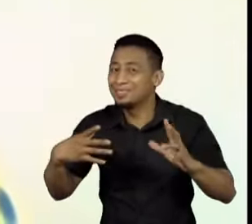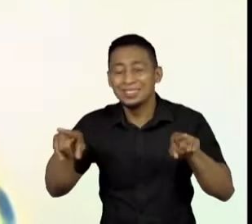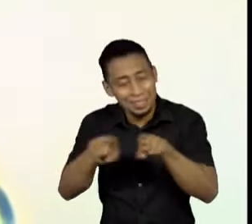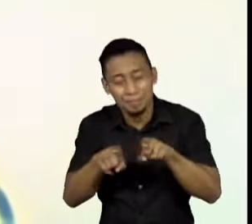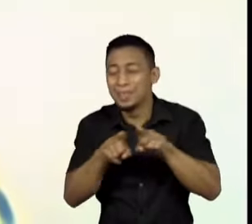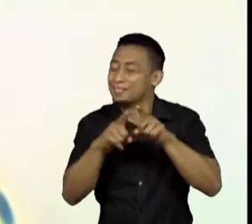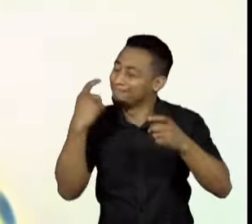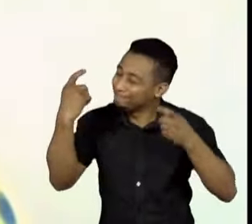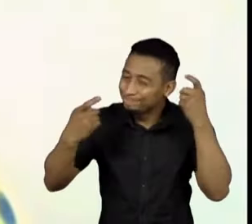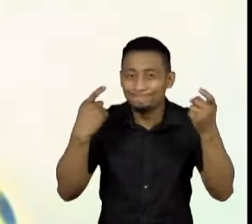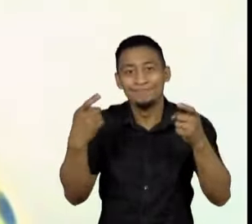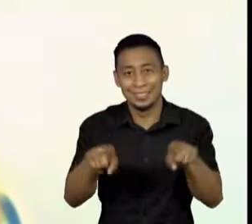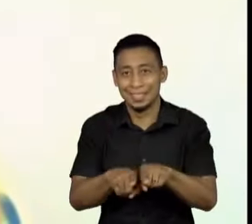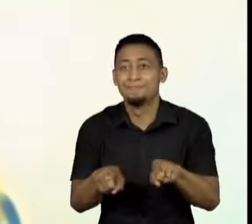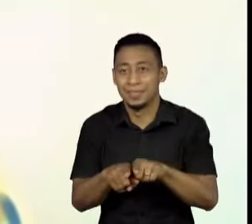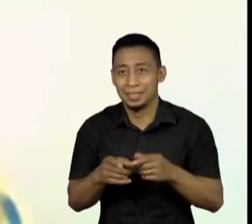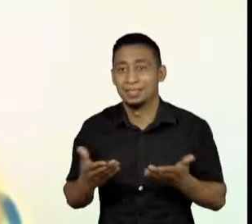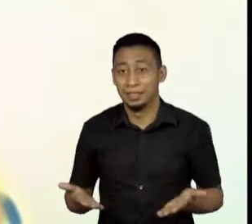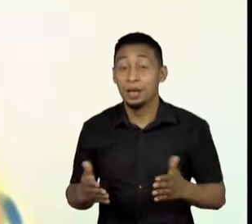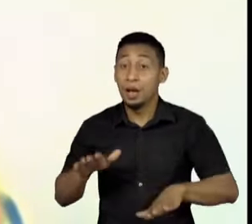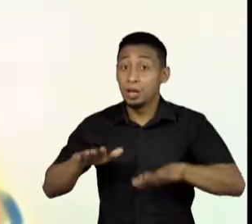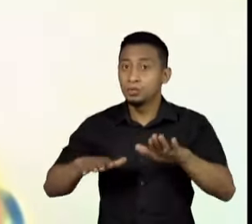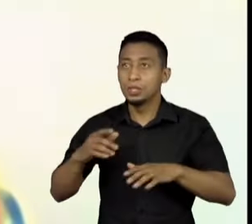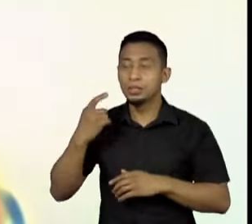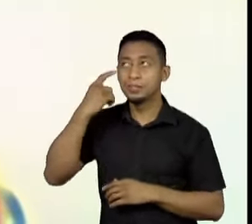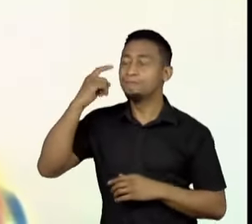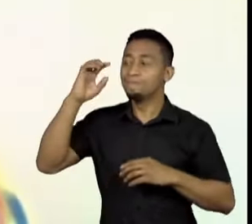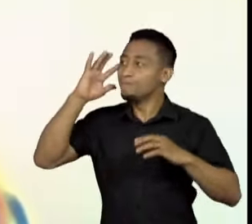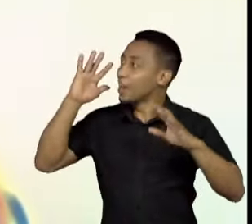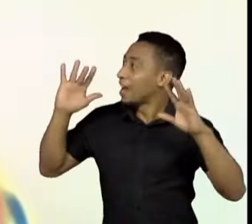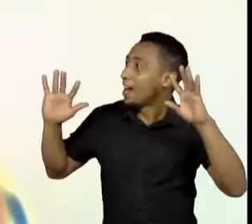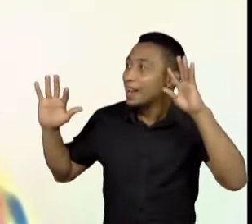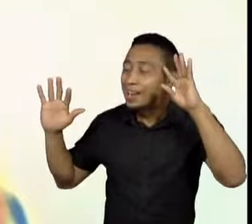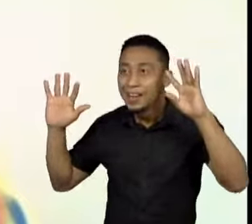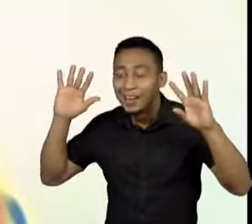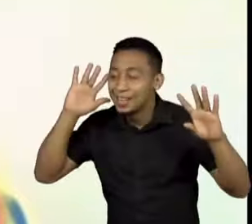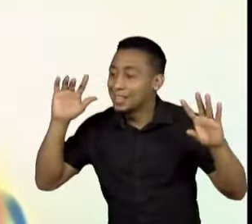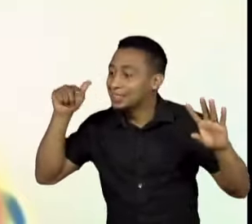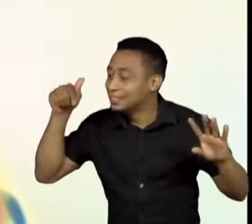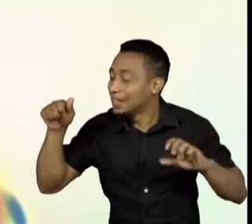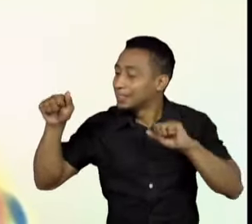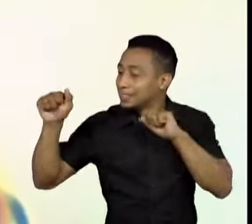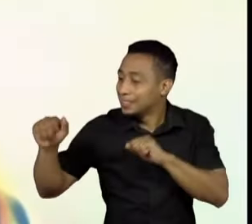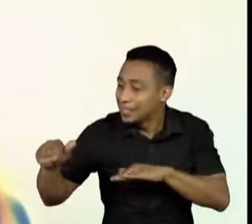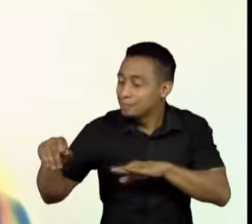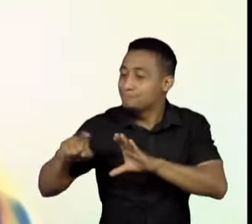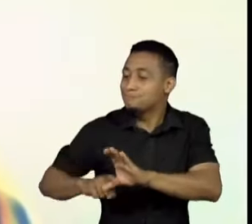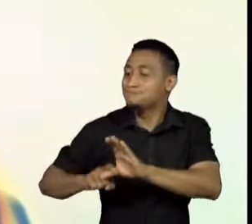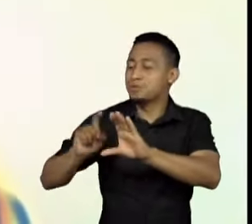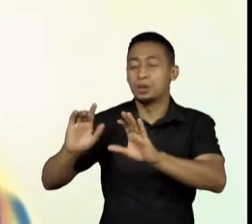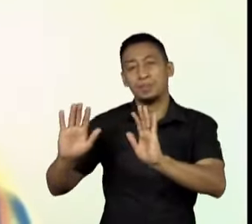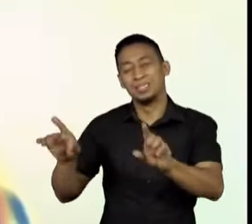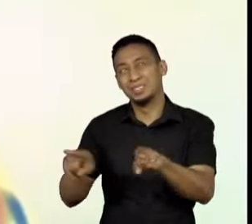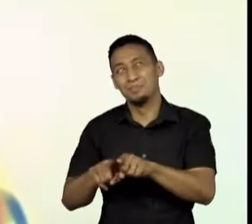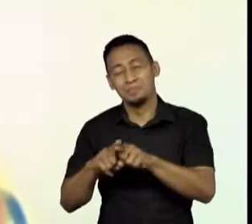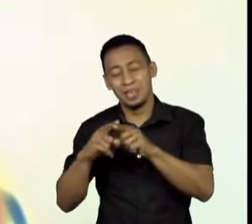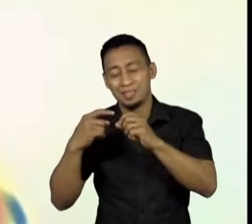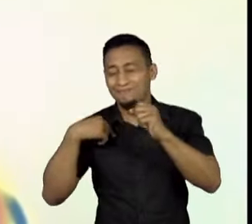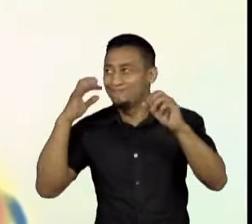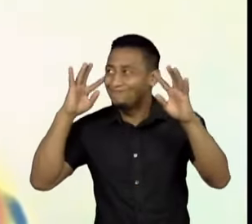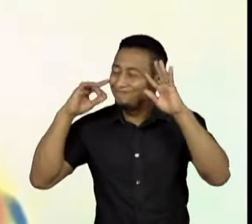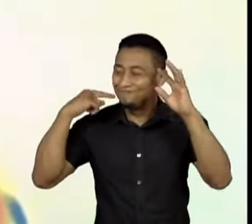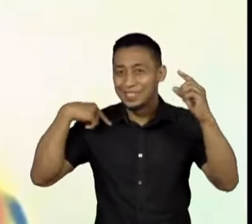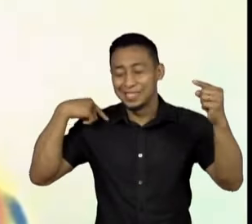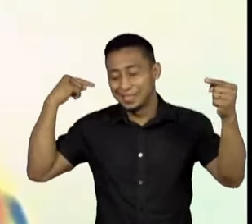mais que você tenha uma utopia, você vive também num tempo de distopia, mas